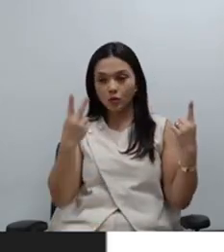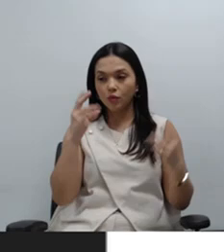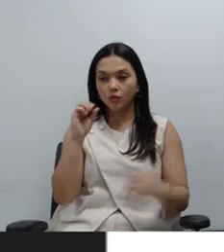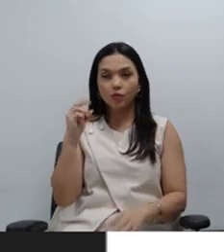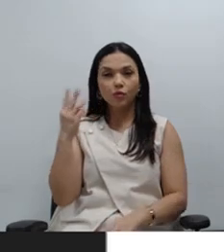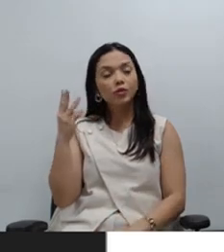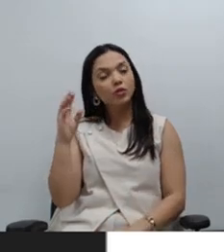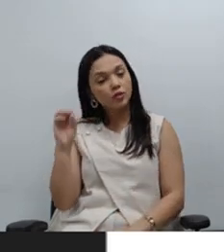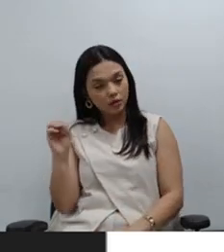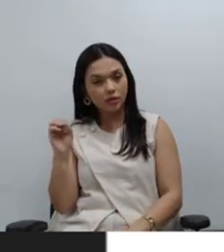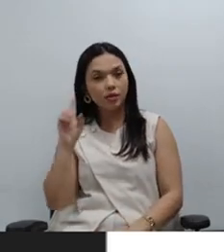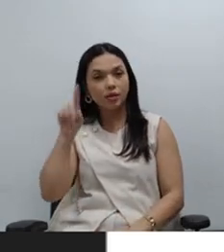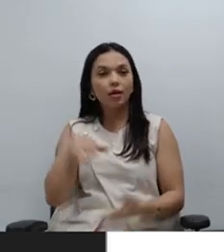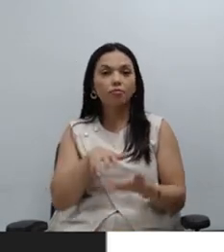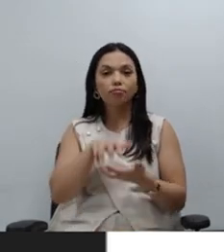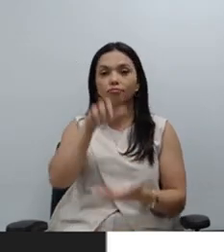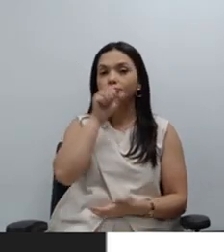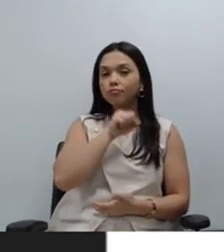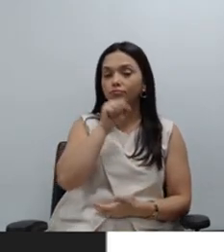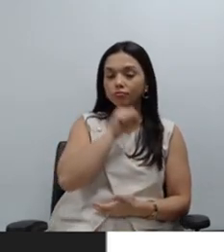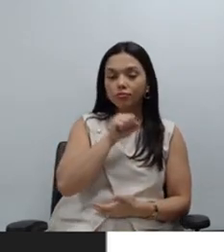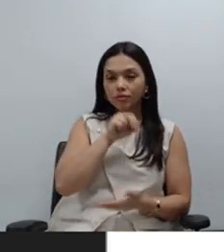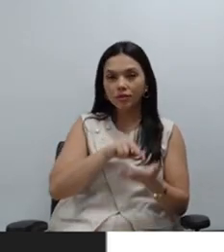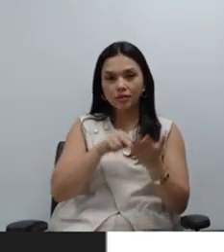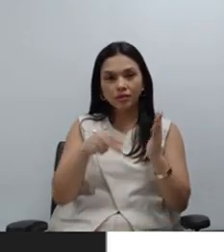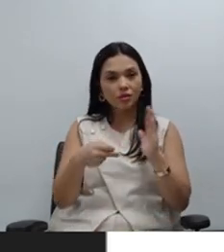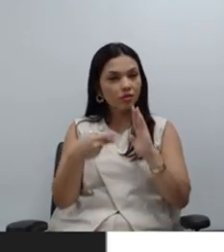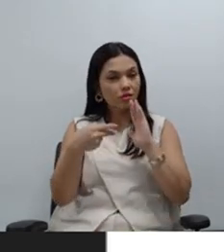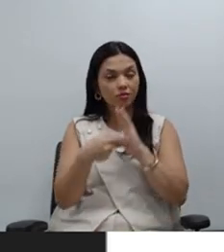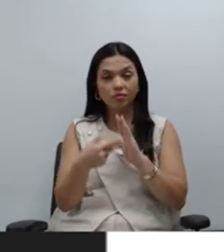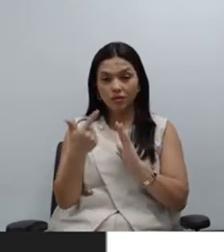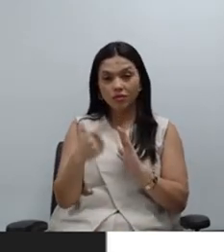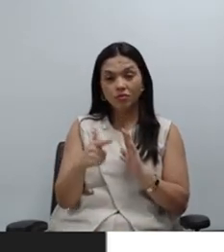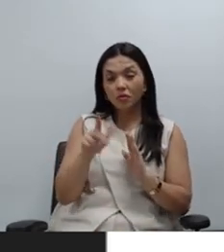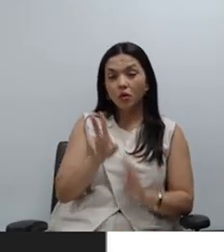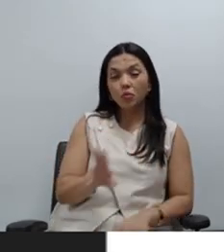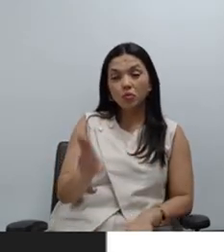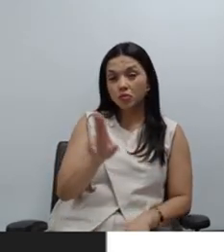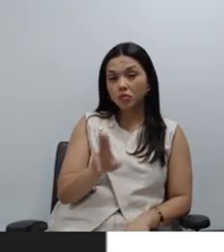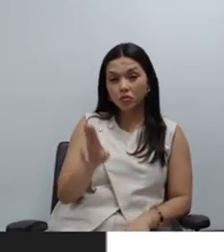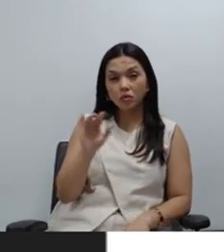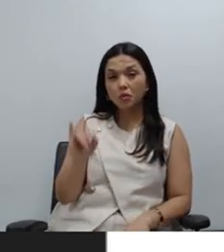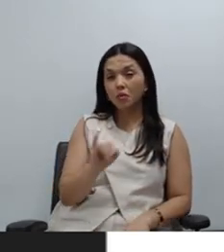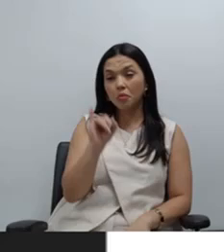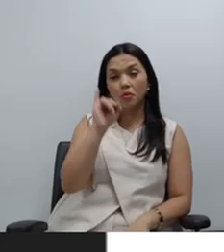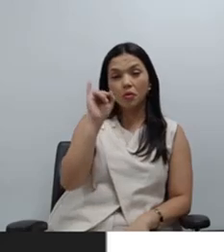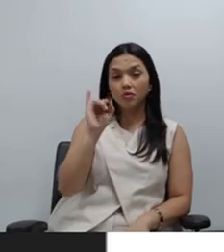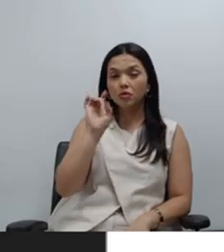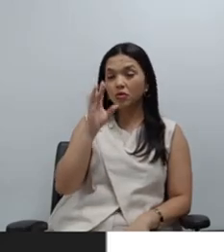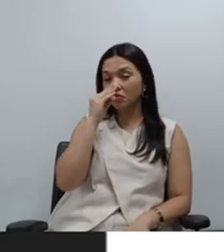onde a velhice é sinônimo de inutilidade, invisibilidade e exclusão.